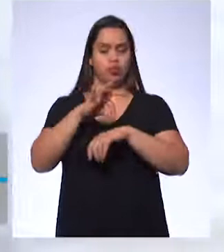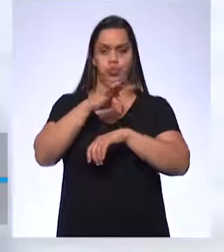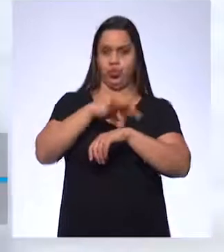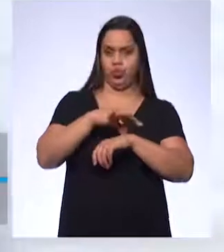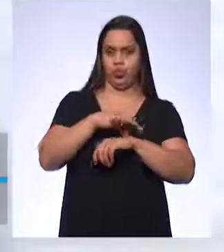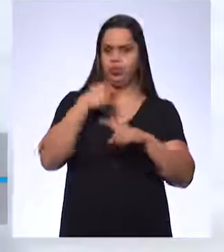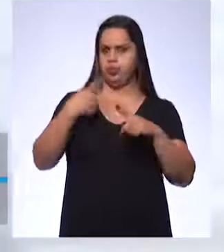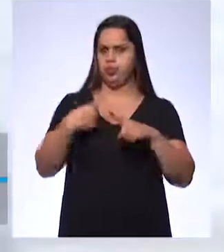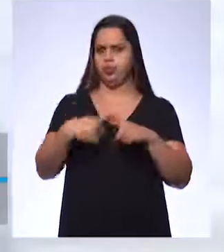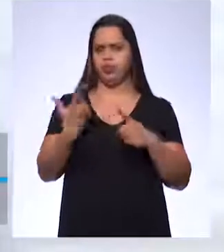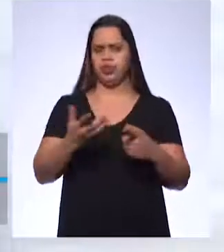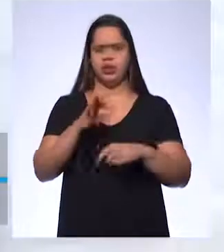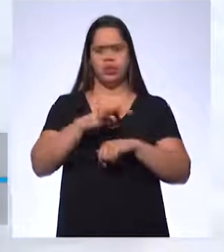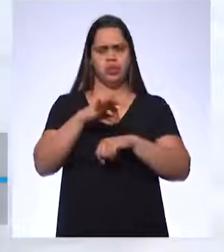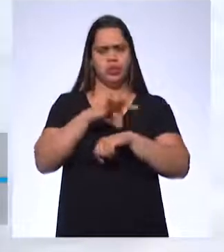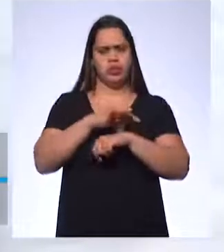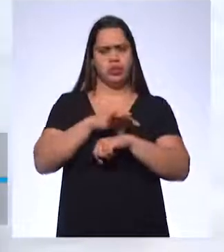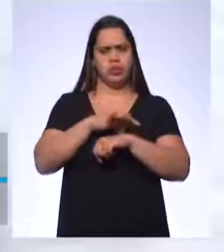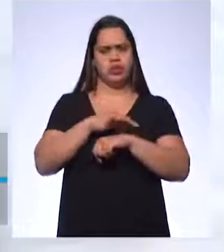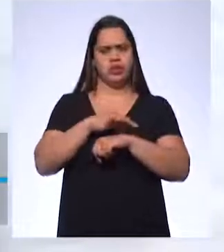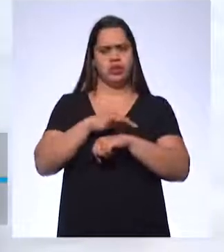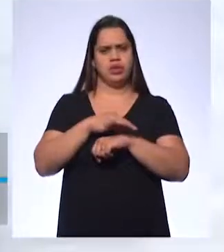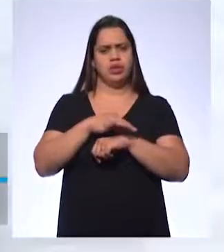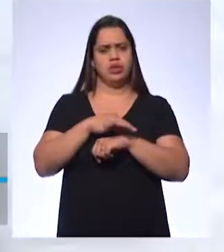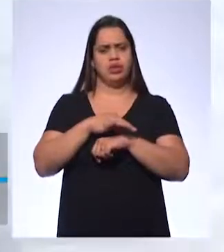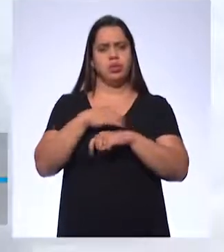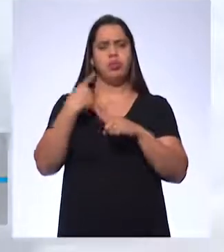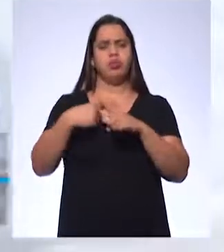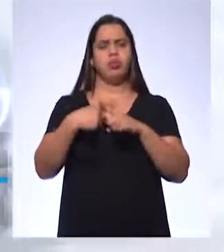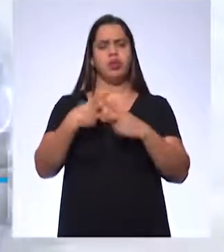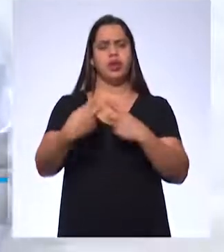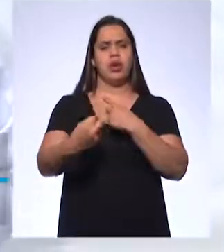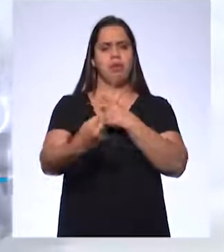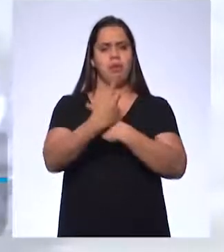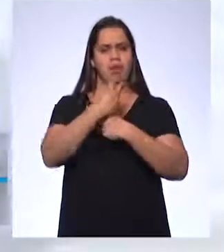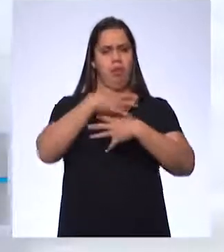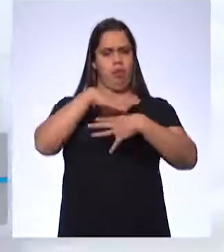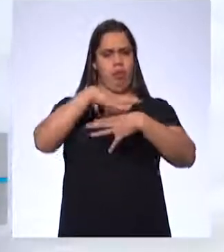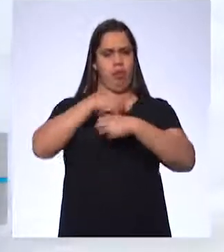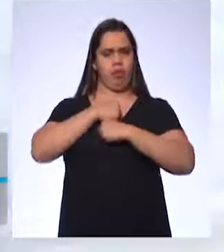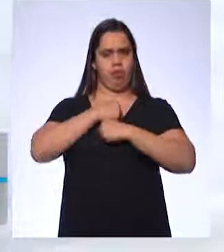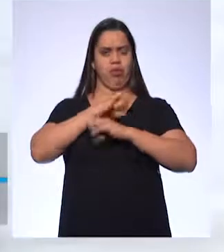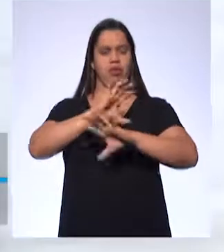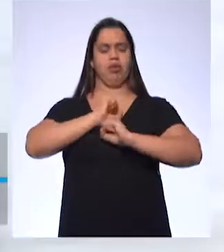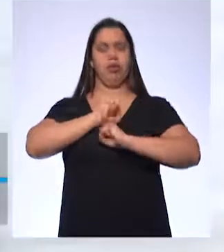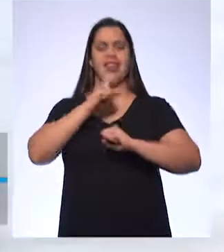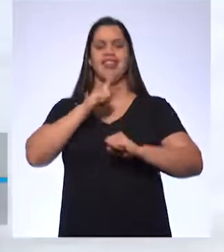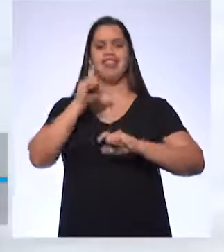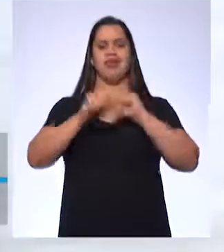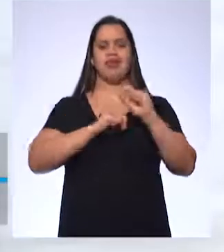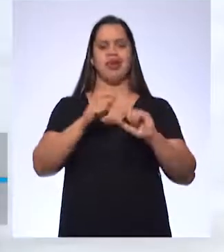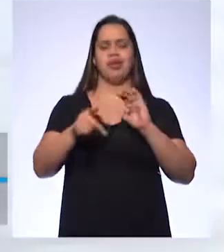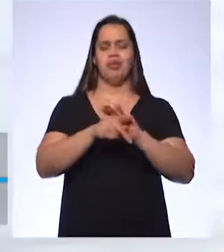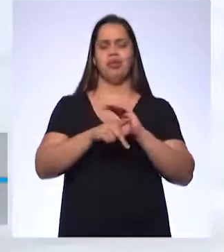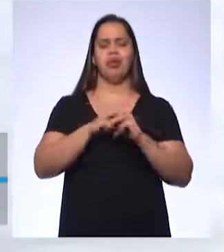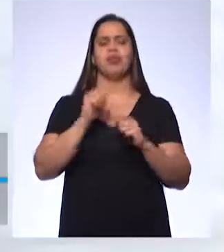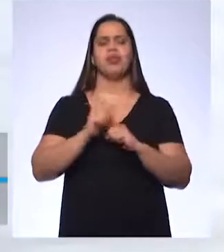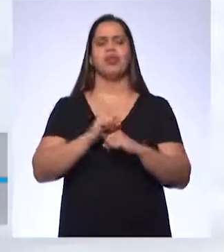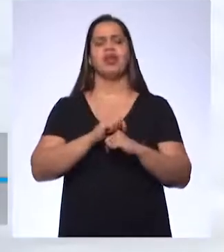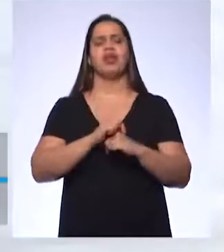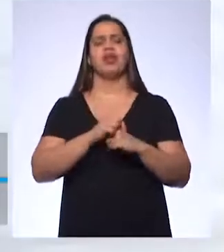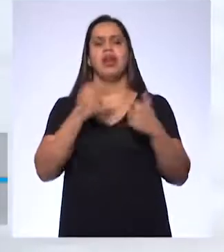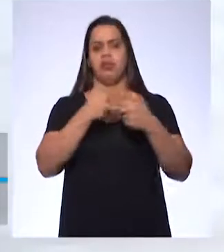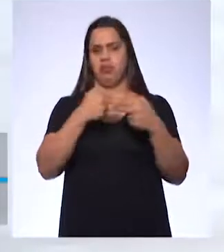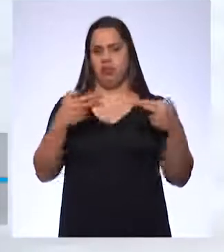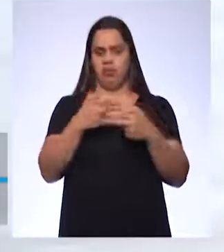Por que o mosquito te contamina? Ele tem uma enzima, né? O mosquito ele vai ter uma enzima